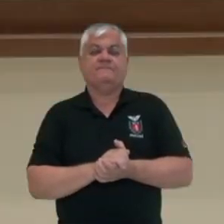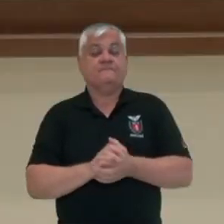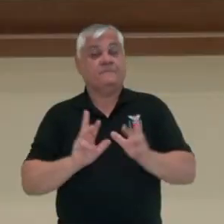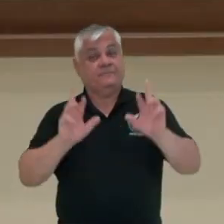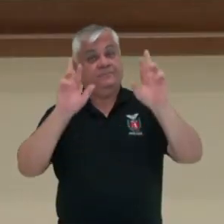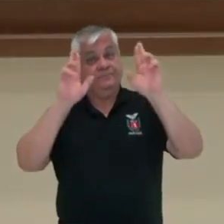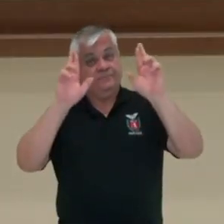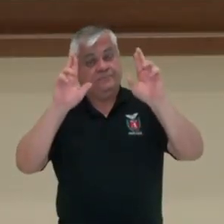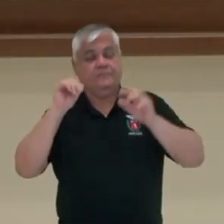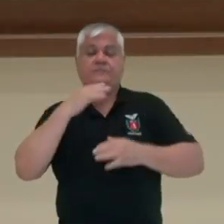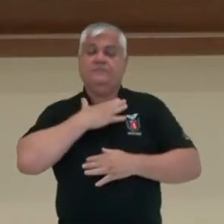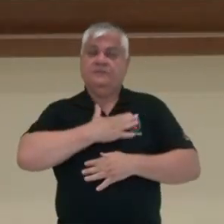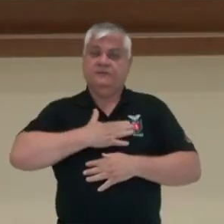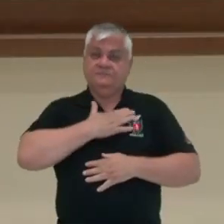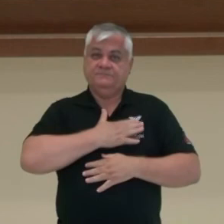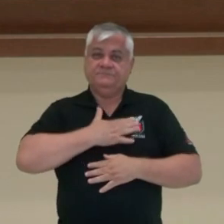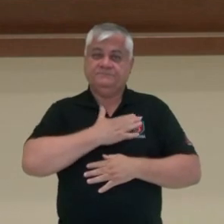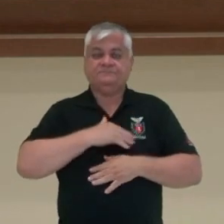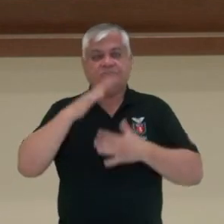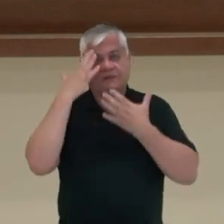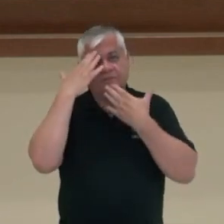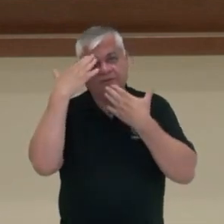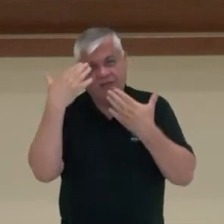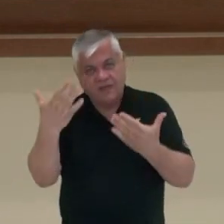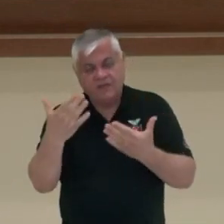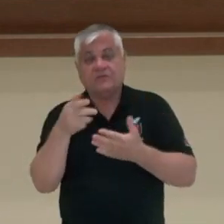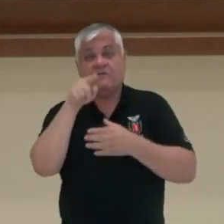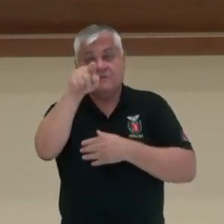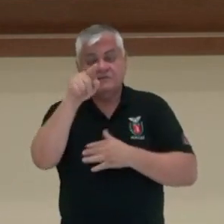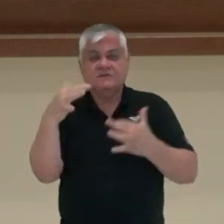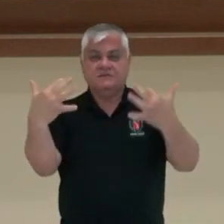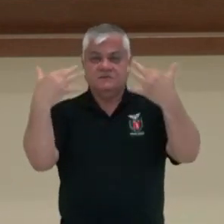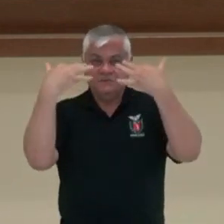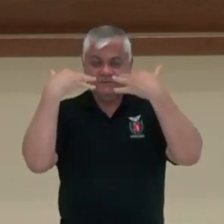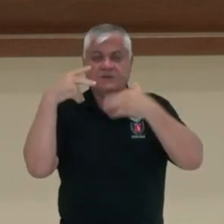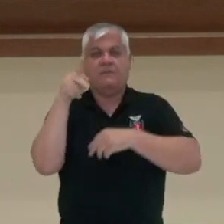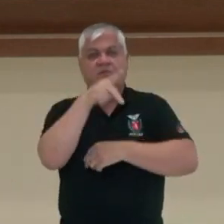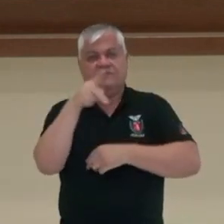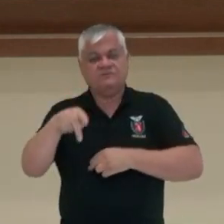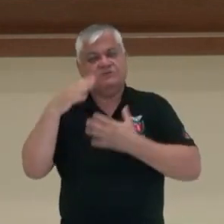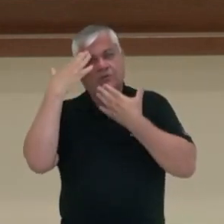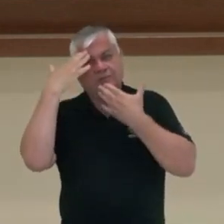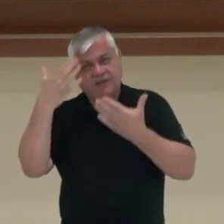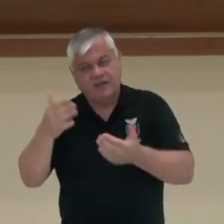Espero que vocês tenham gostado. Gostaria de agradecer vocês, estudantes, professores, muito